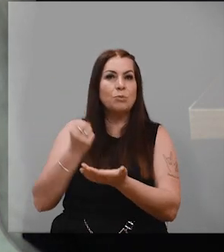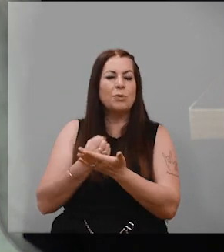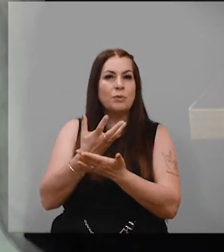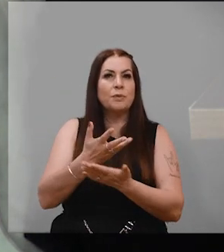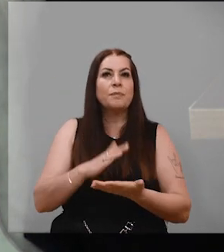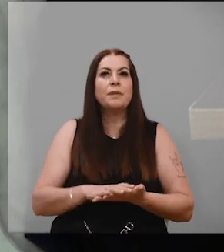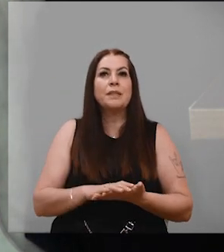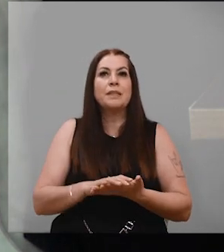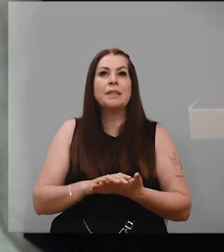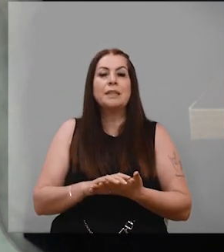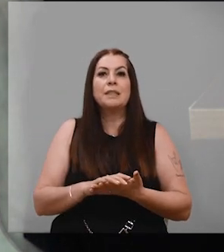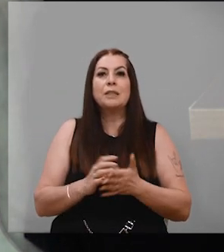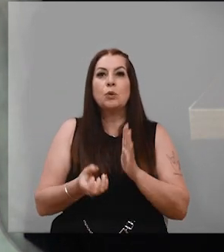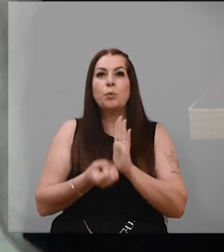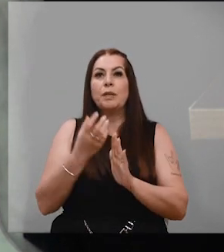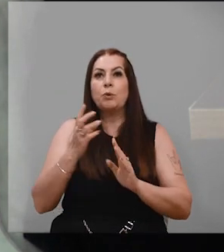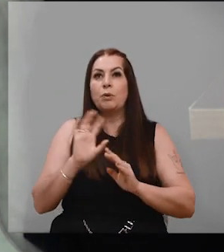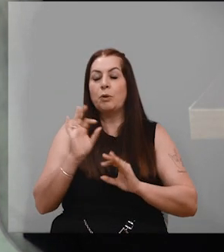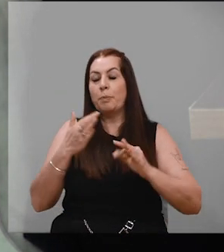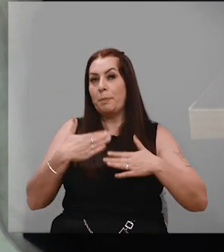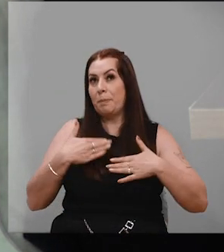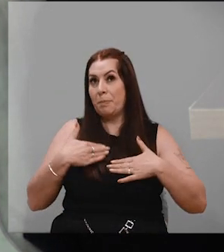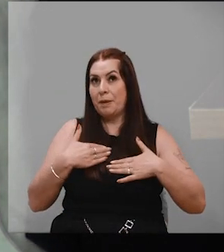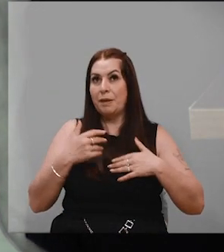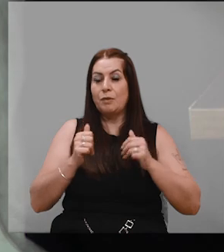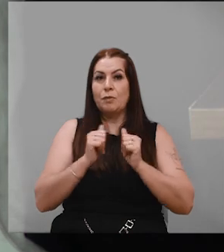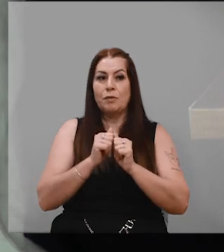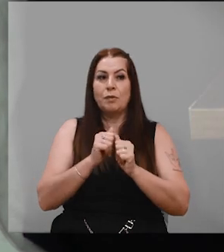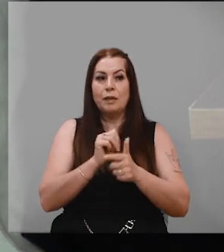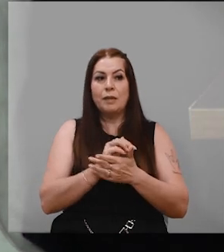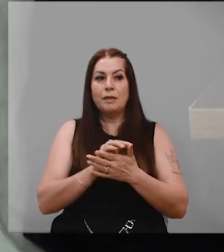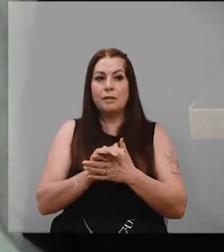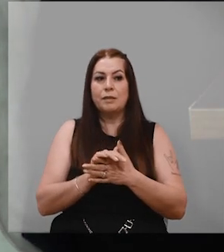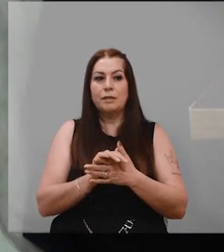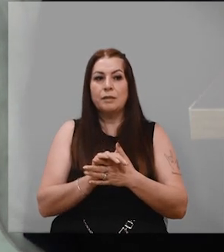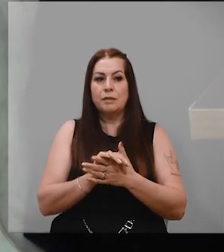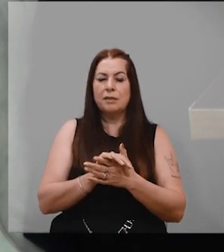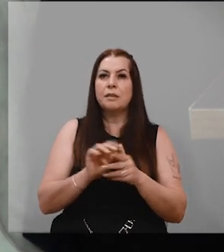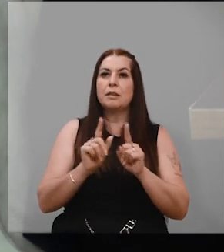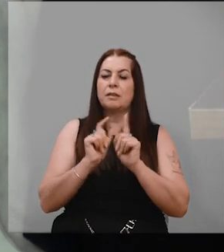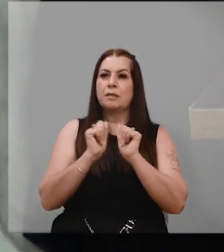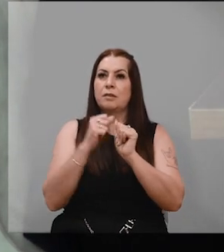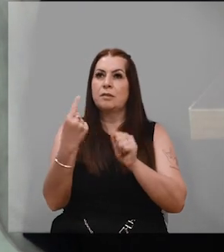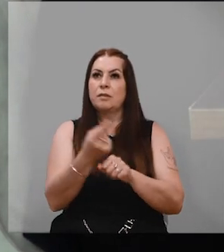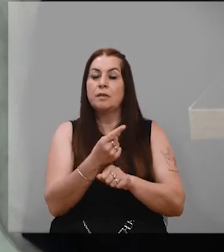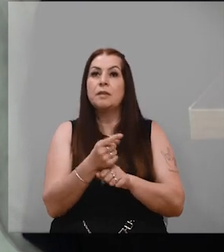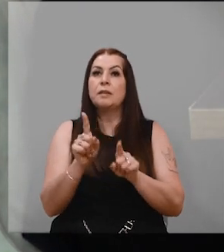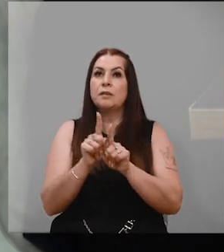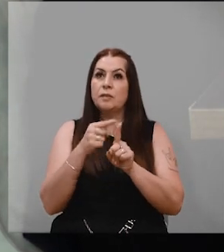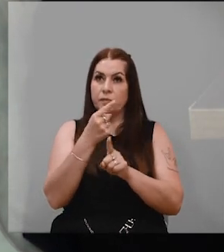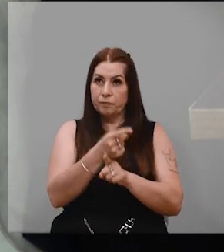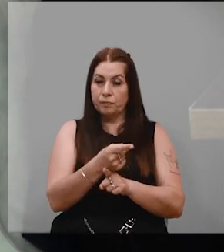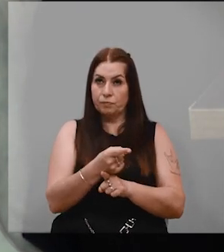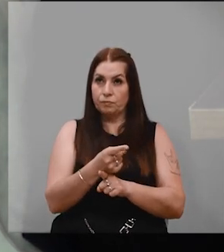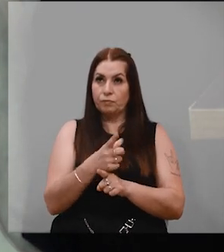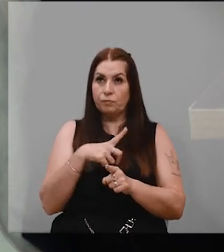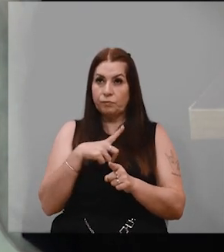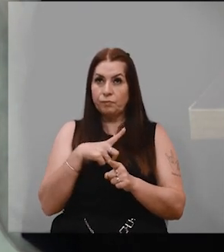cá. Eu não criei nenhum pra mim, eu ia no dos outros. Eu invadi até o programa dela, uma escultura, né?